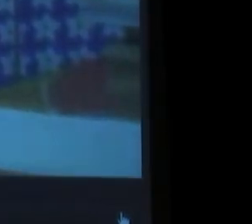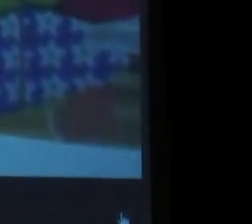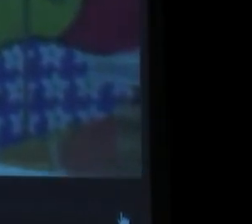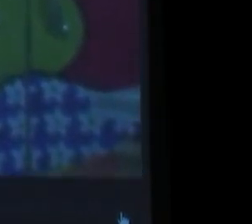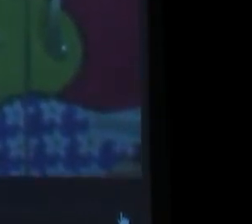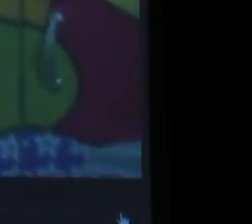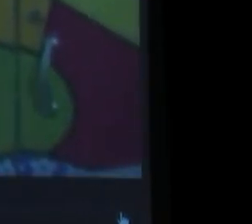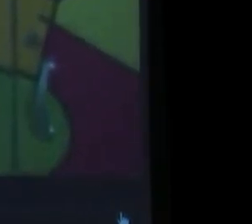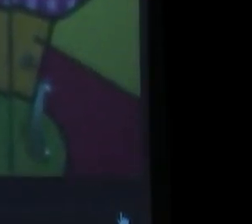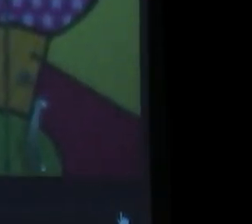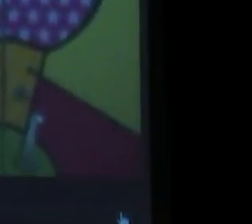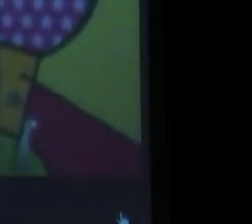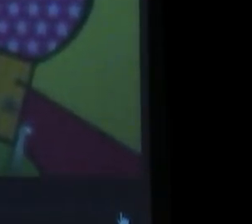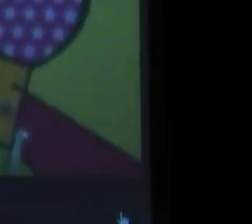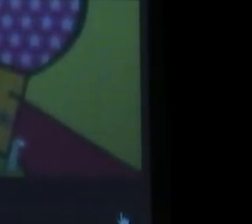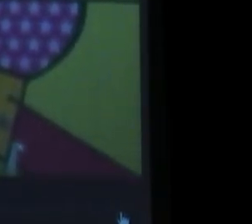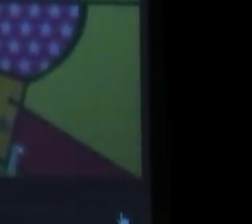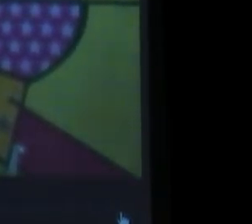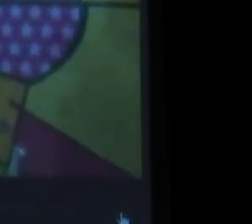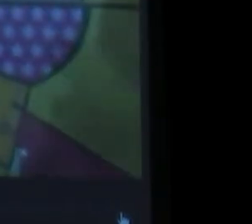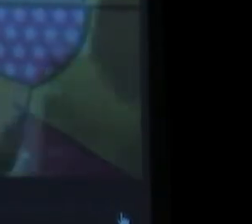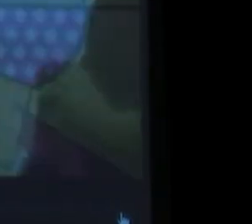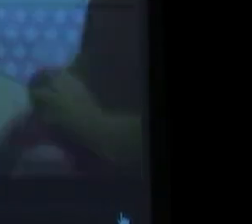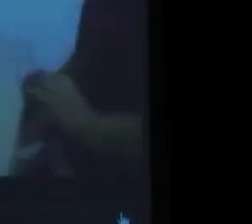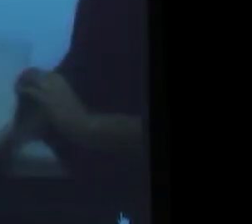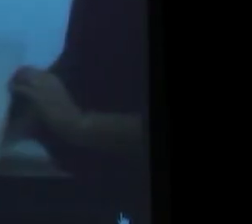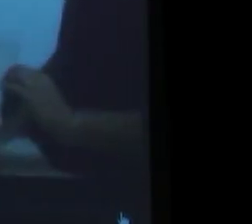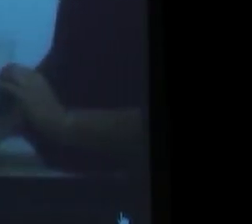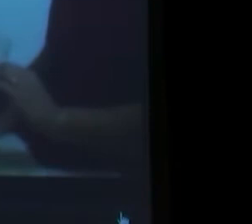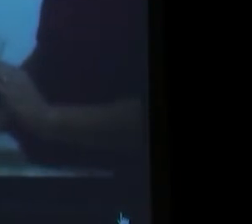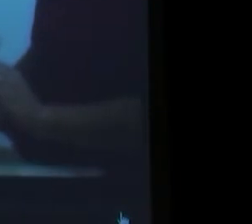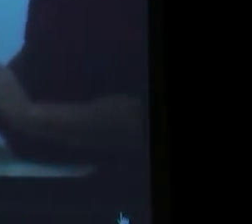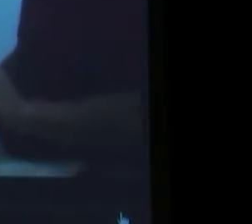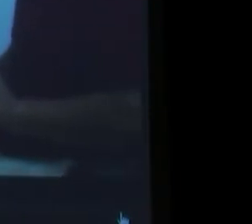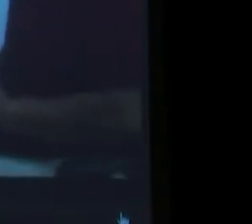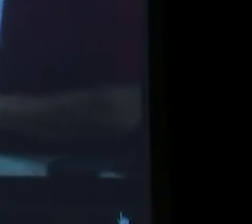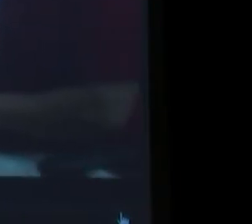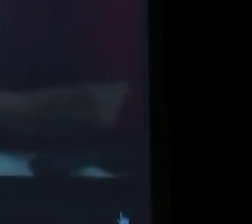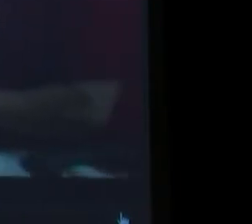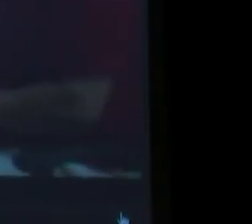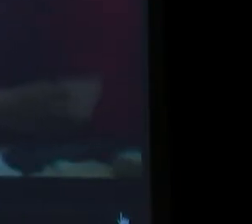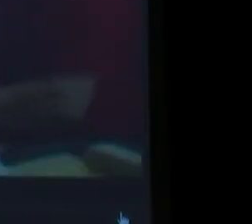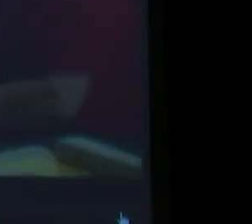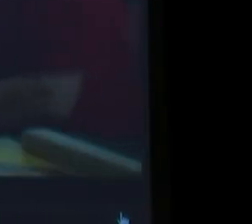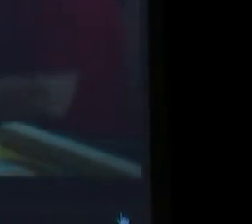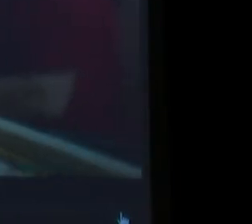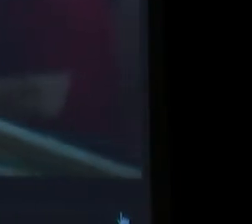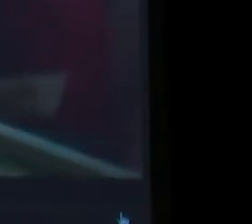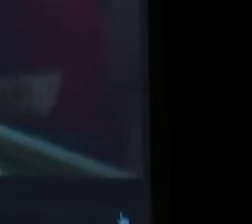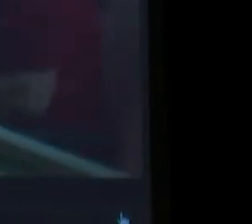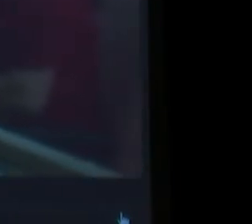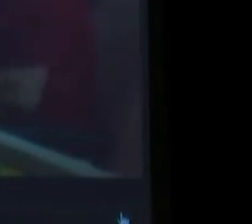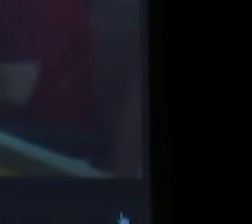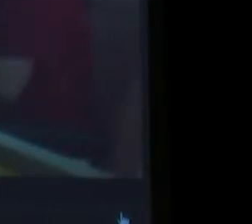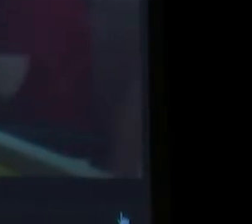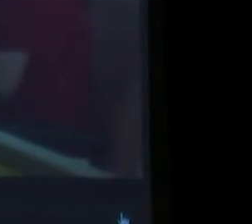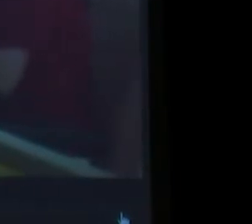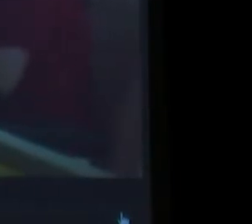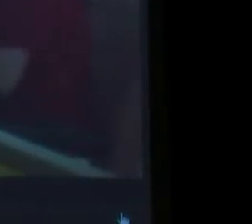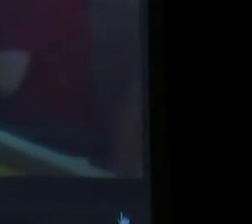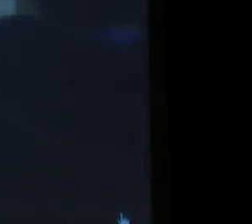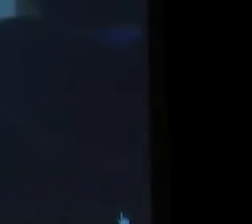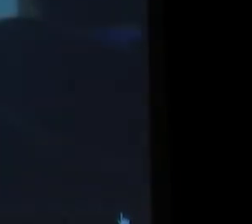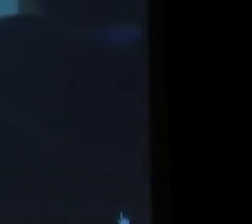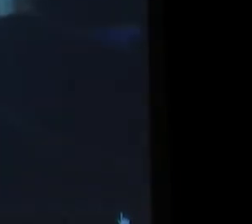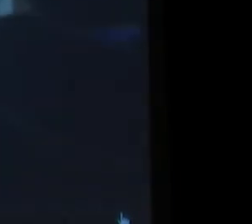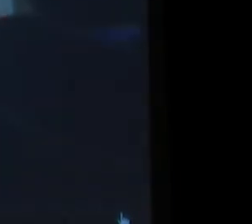e psicologia, para orientação, acolhimento e atendimento a pais, alunos e equipe de profissionais.